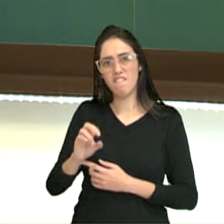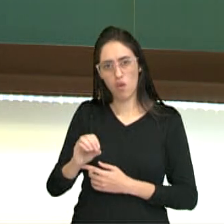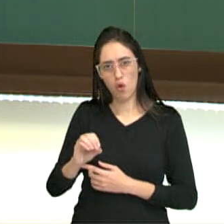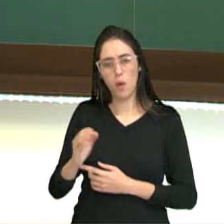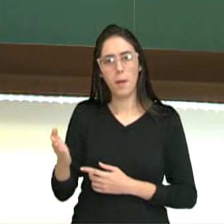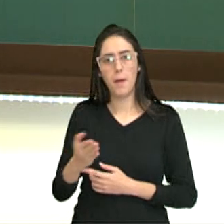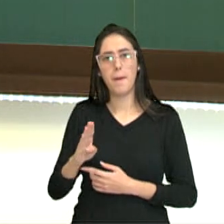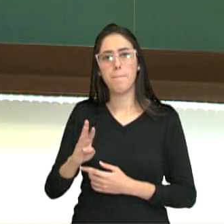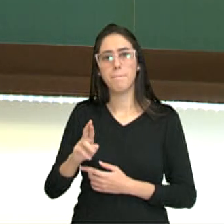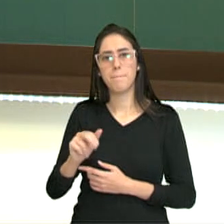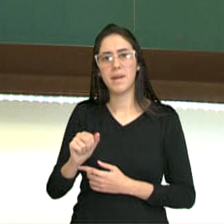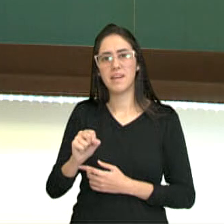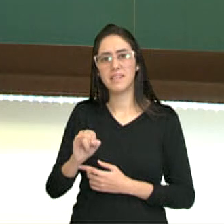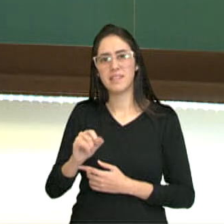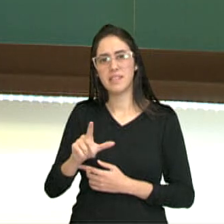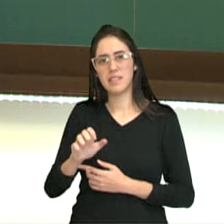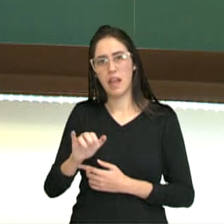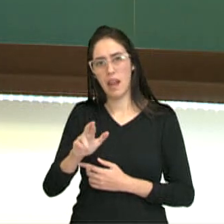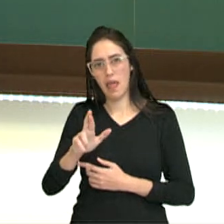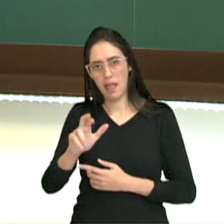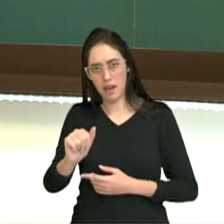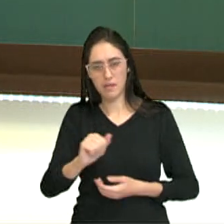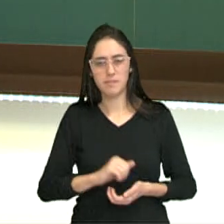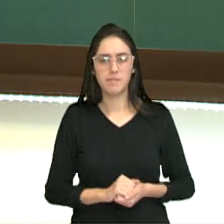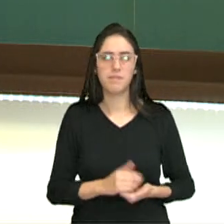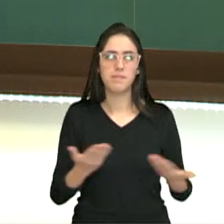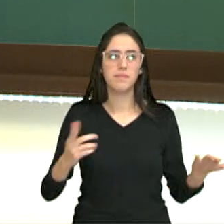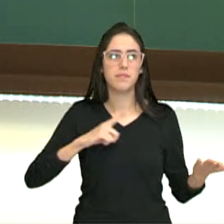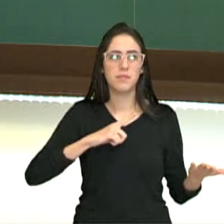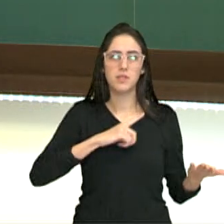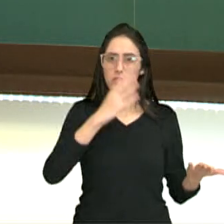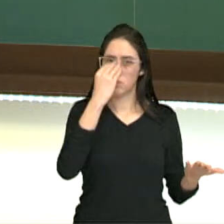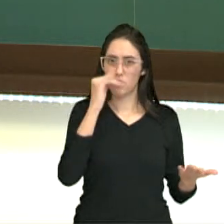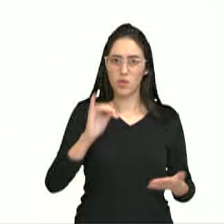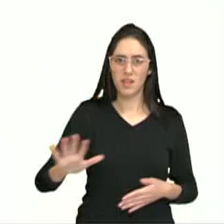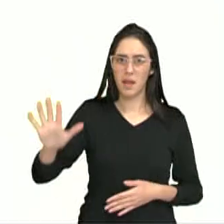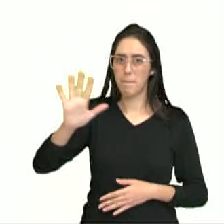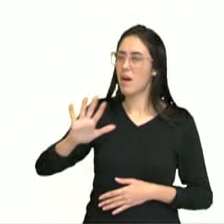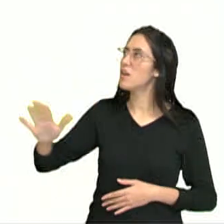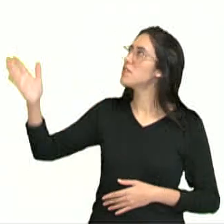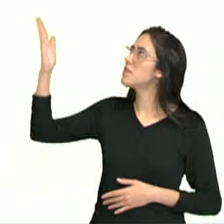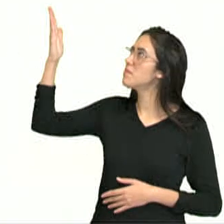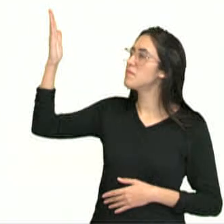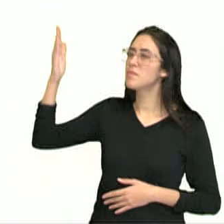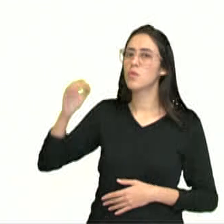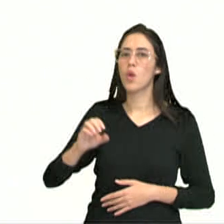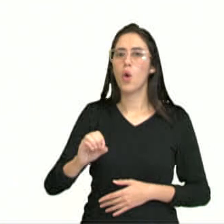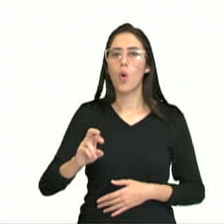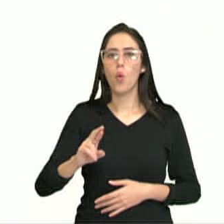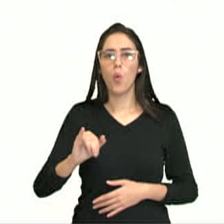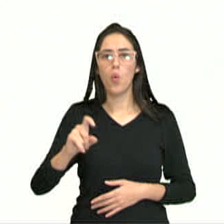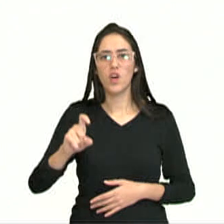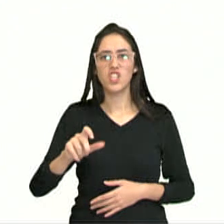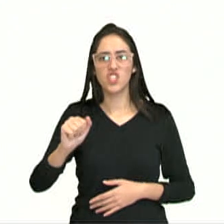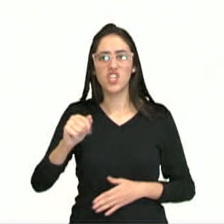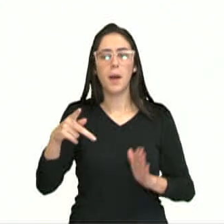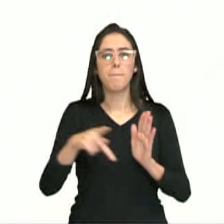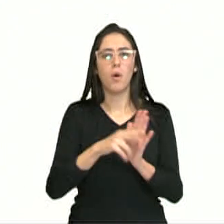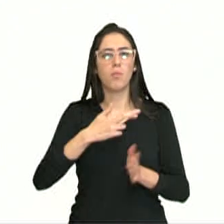generaliza. Aqui nós temos uma imagem, então, uma figura de orixás, símbolo da